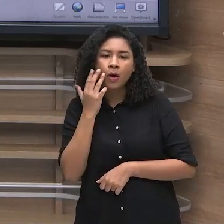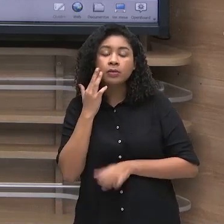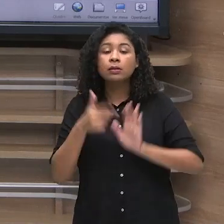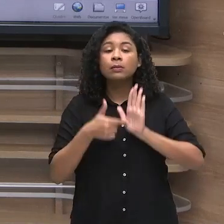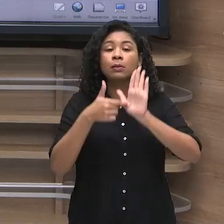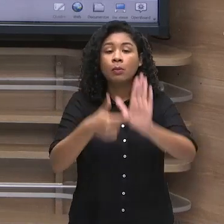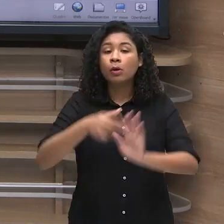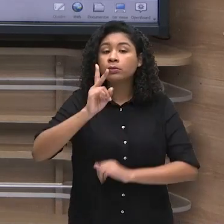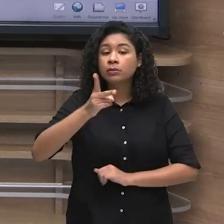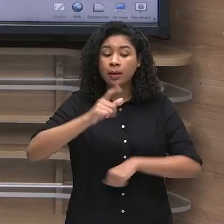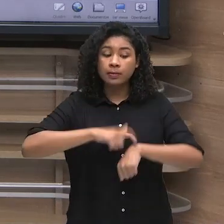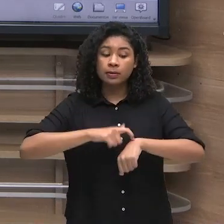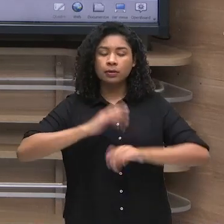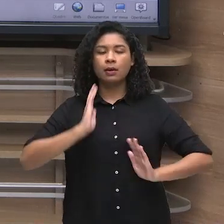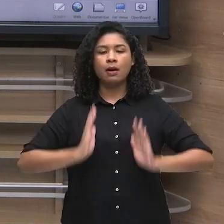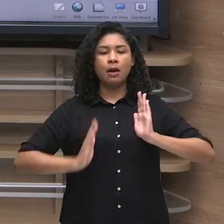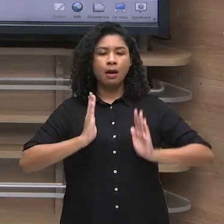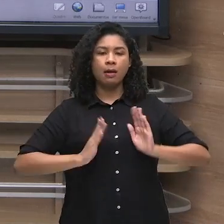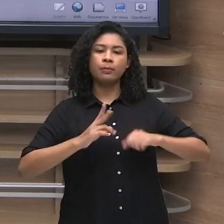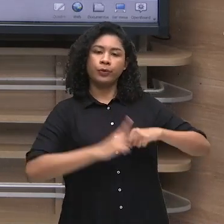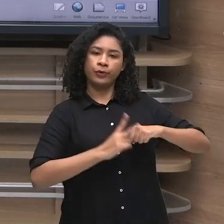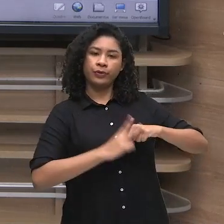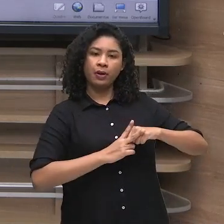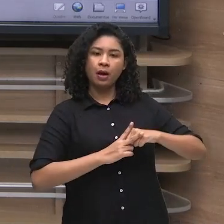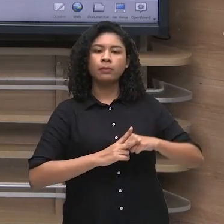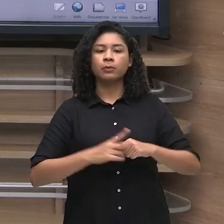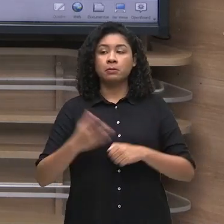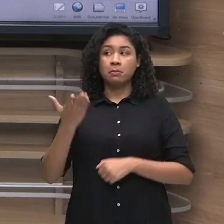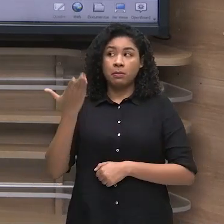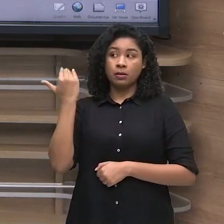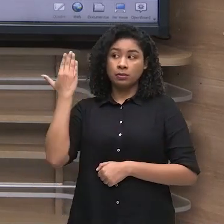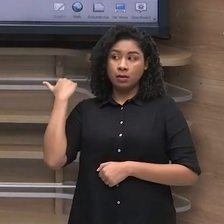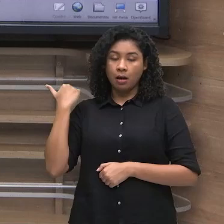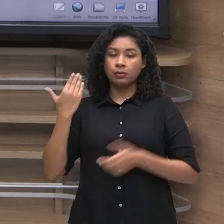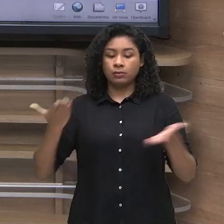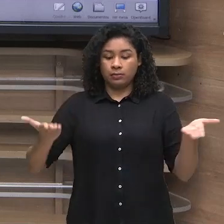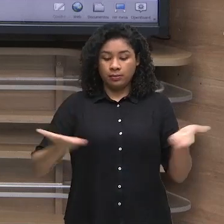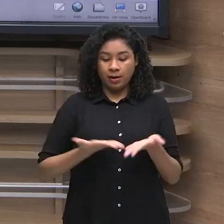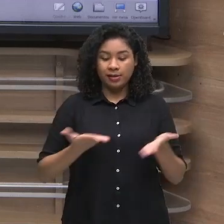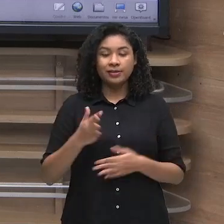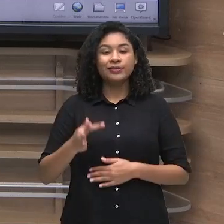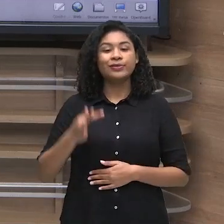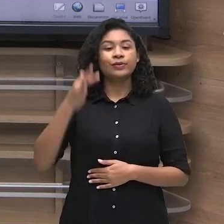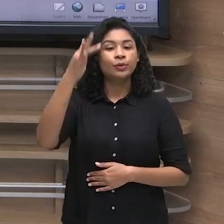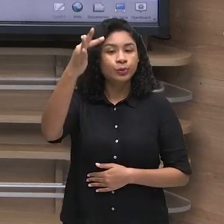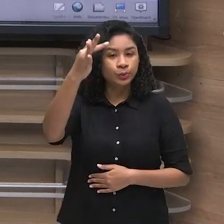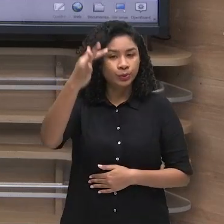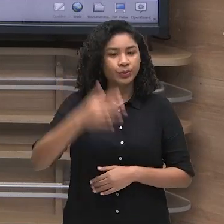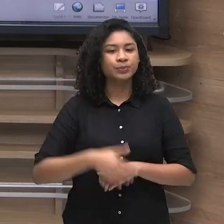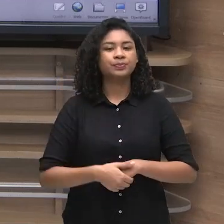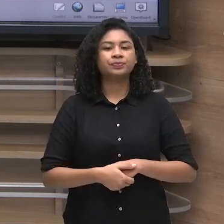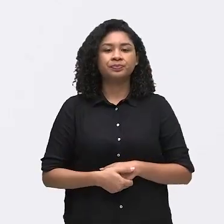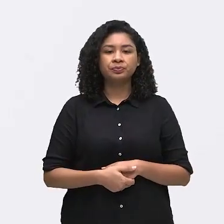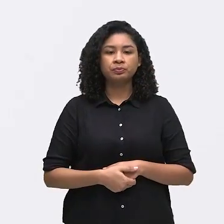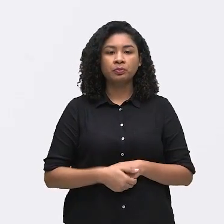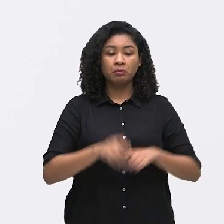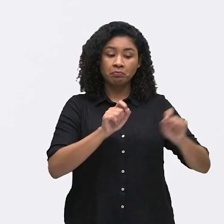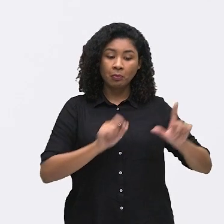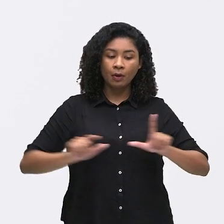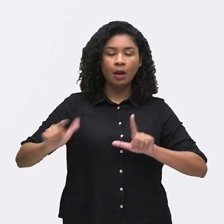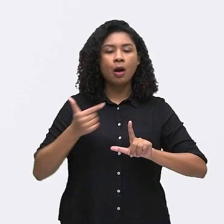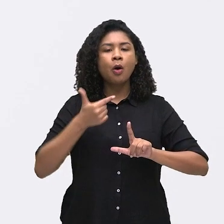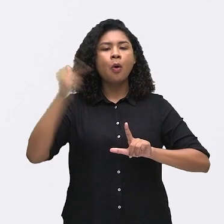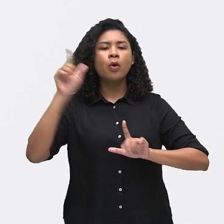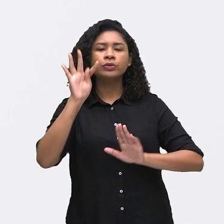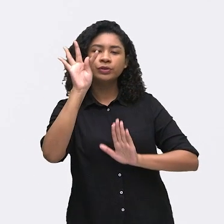o futuro. Claro, havia outras formas verbais que eu destaquei para você aqui. Vamos para outro texto, para